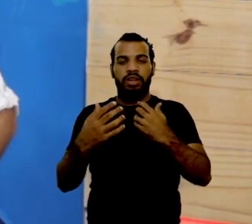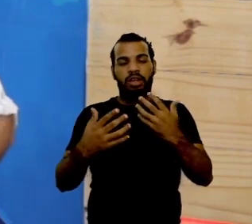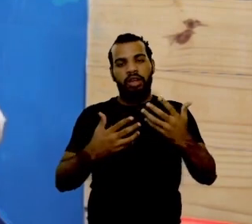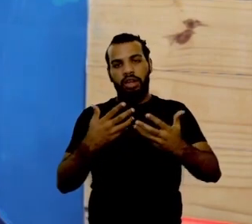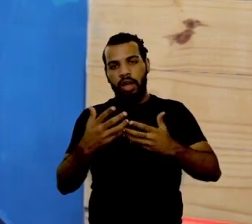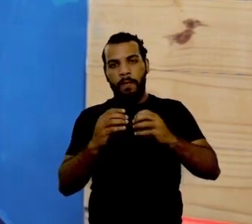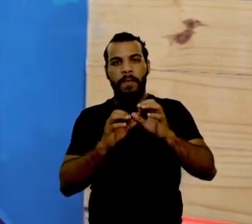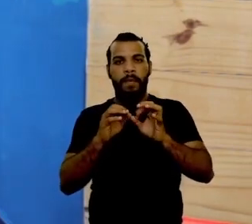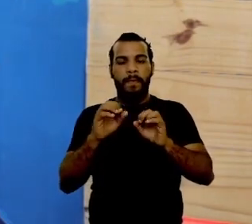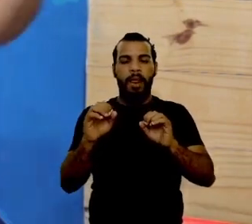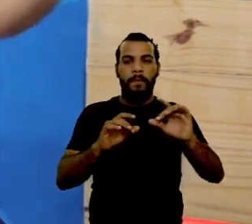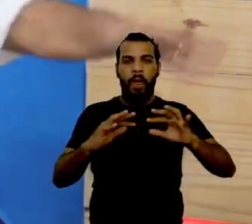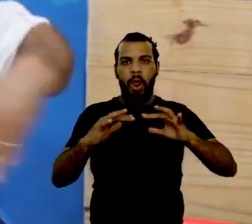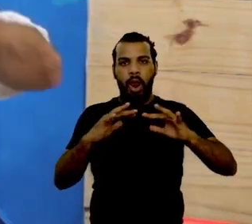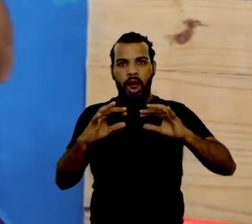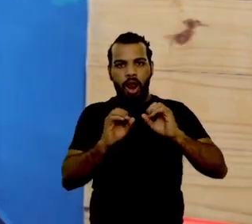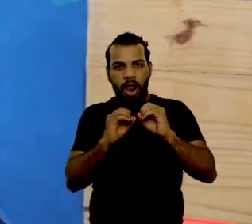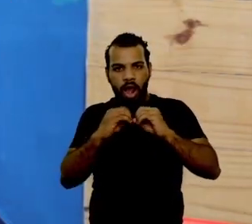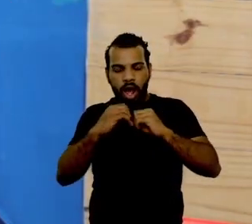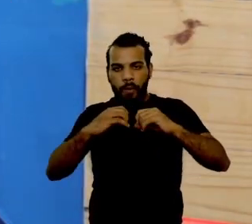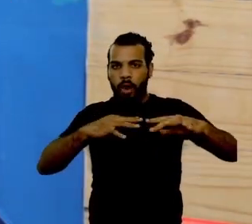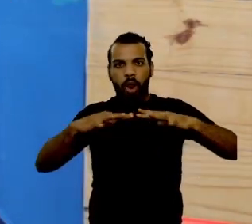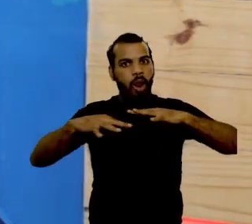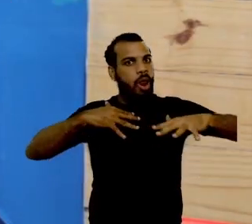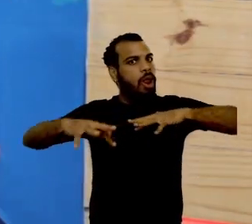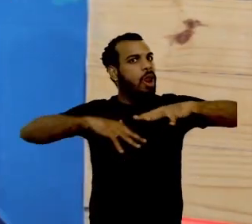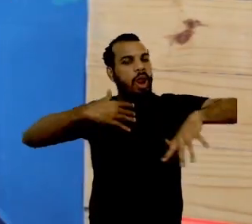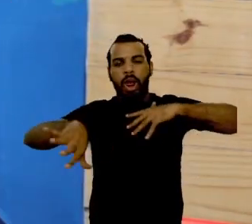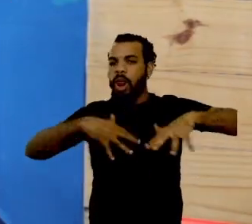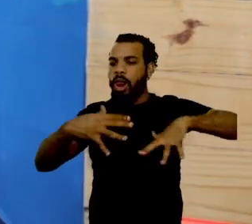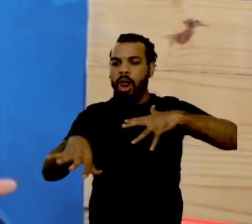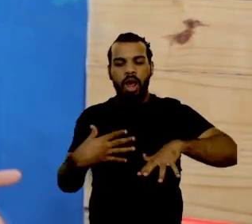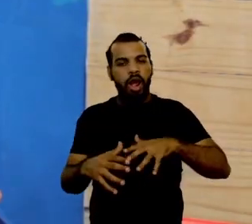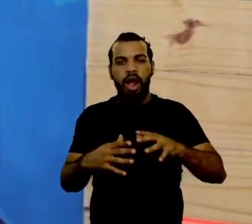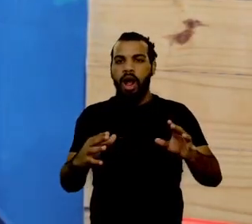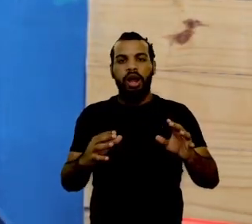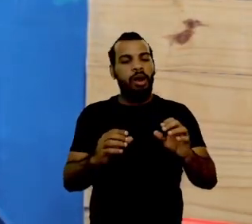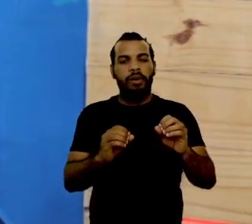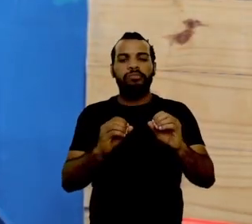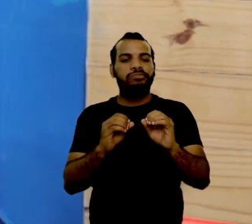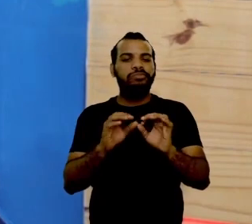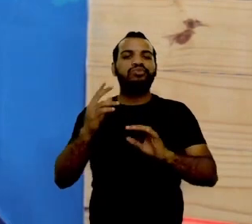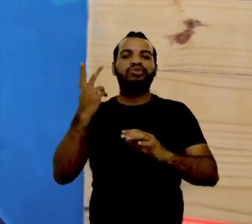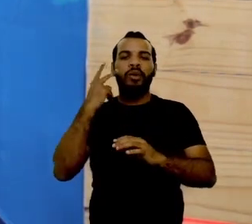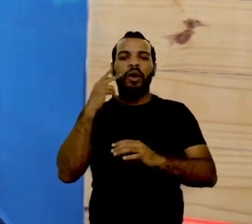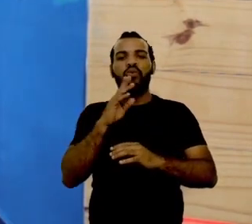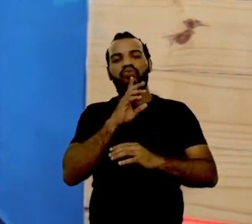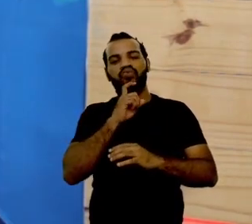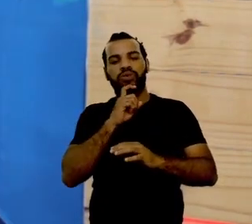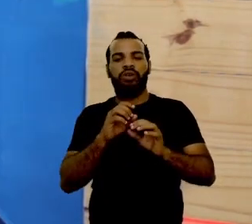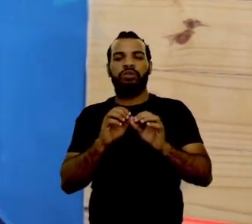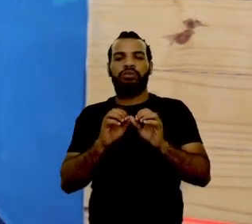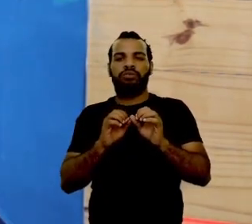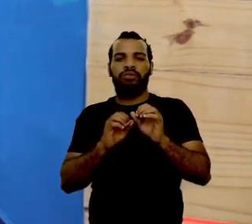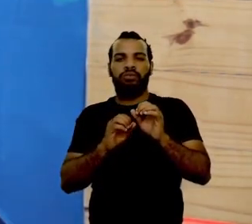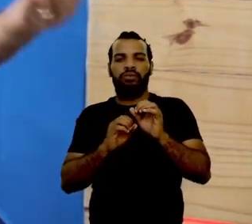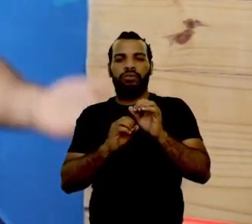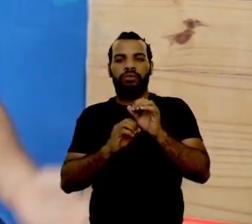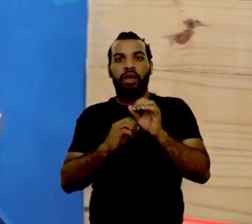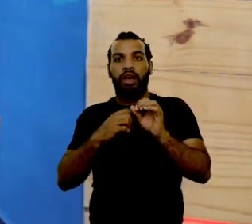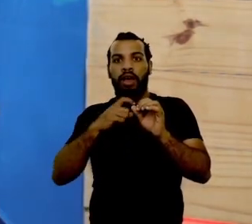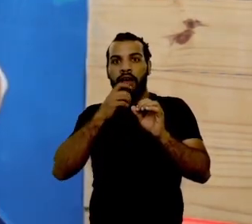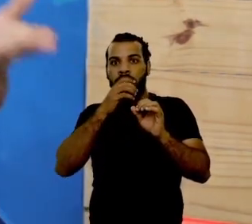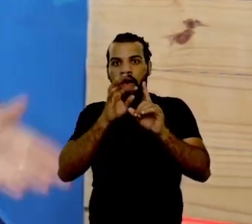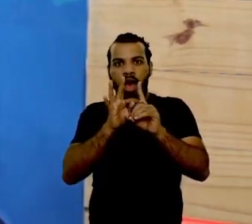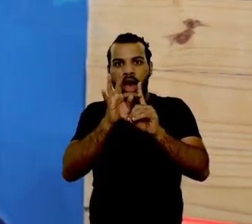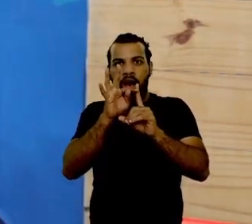se movimentando mais caoticamente, de forma desordenada, provocando no sólido um